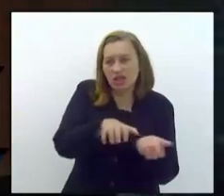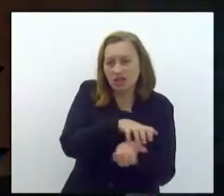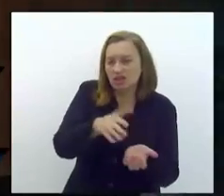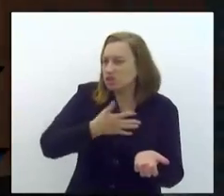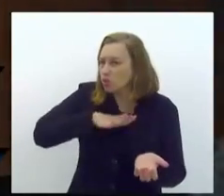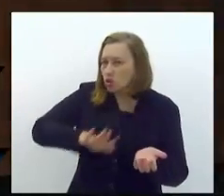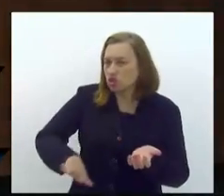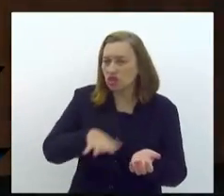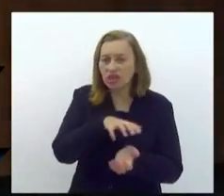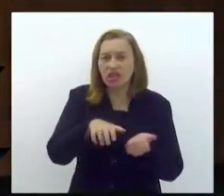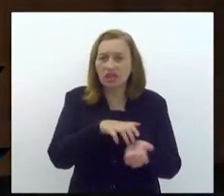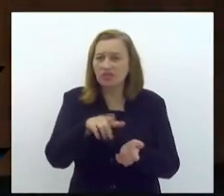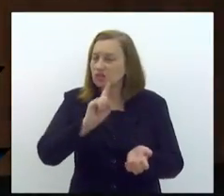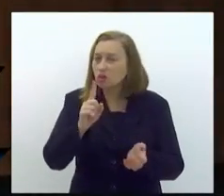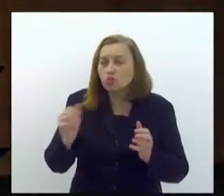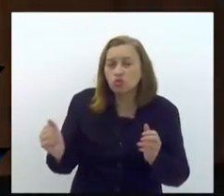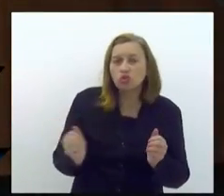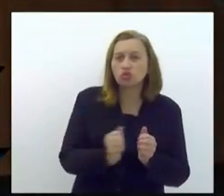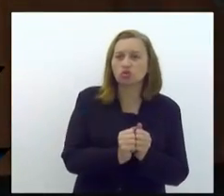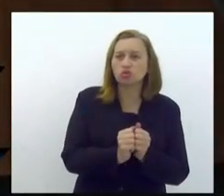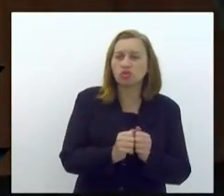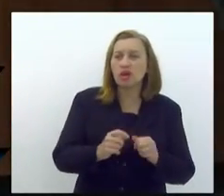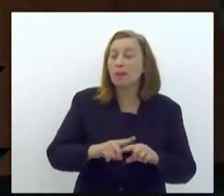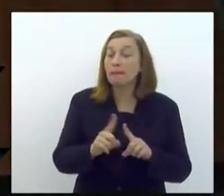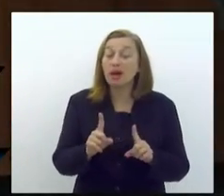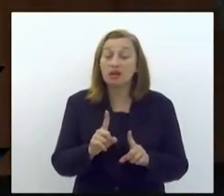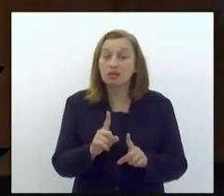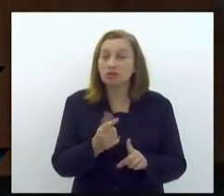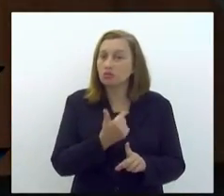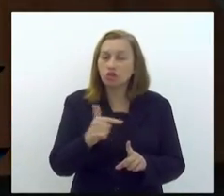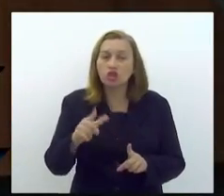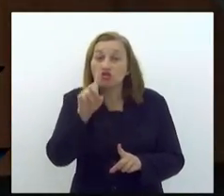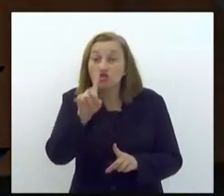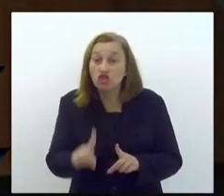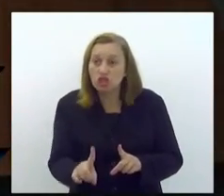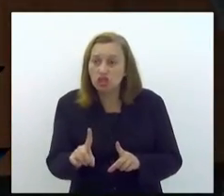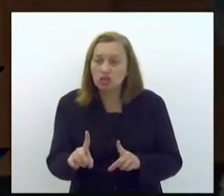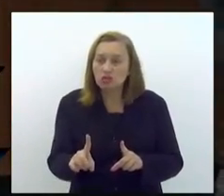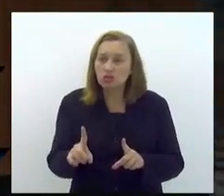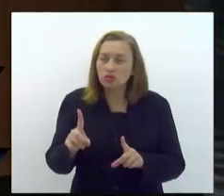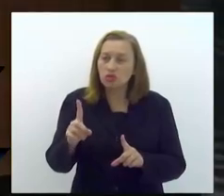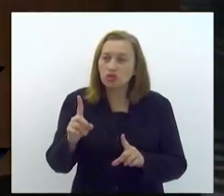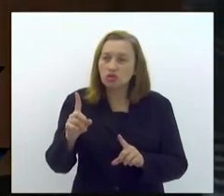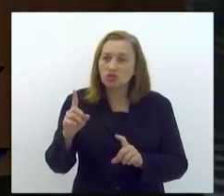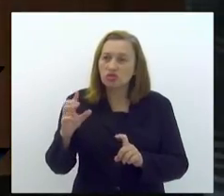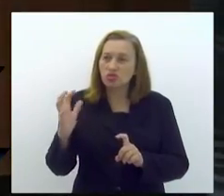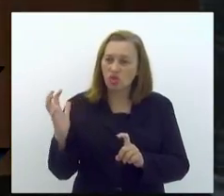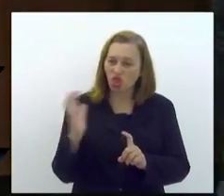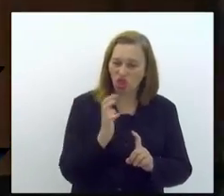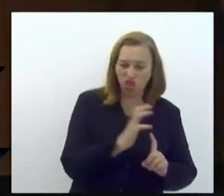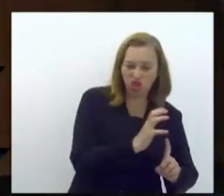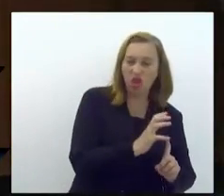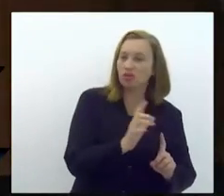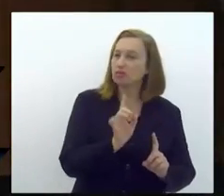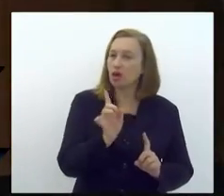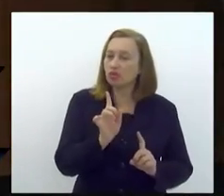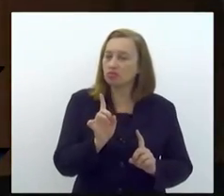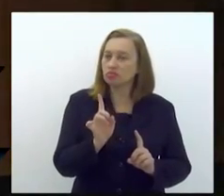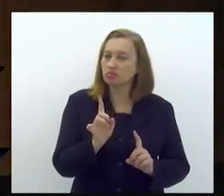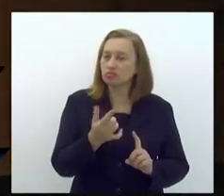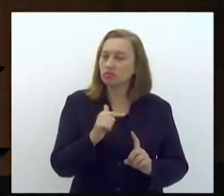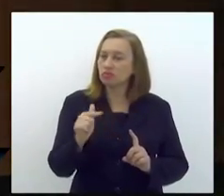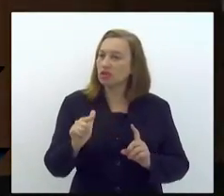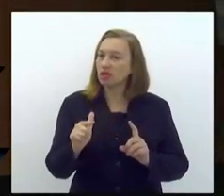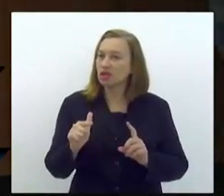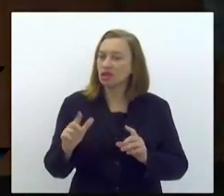greve não participe mas não dá o direito a ninguém de reprimir ninguém então não tem mediação aqui